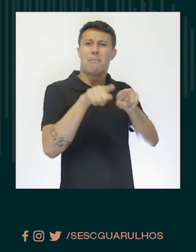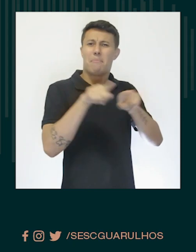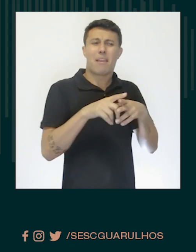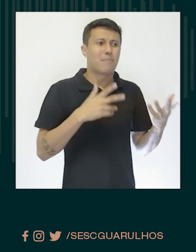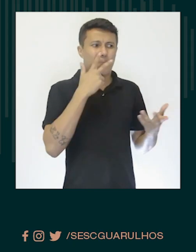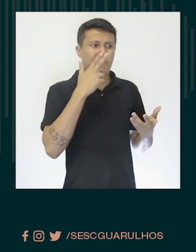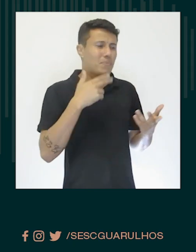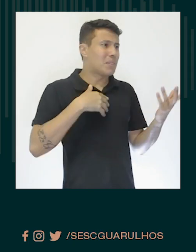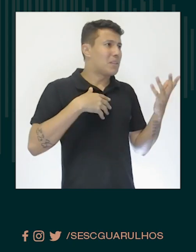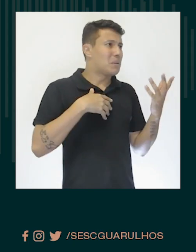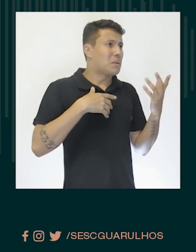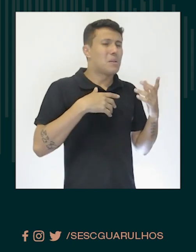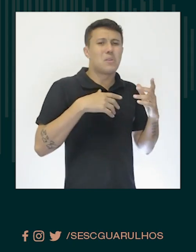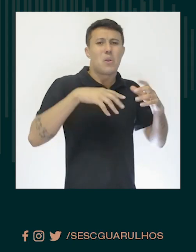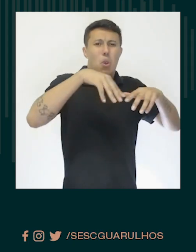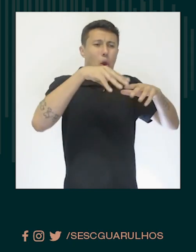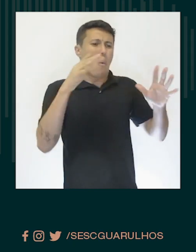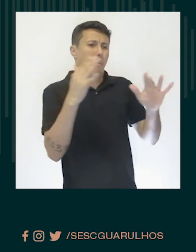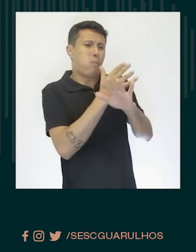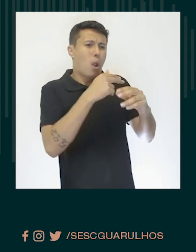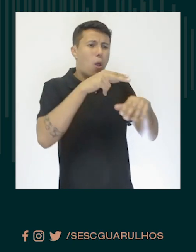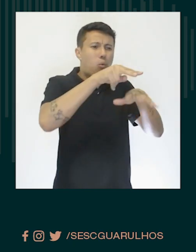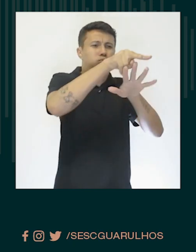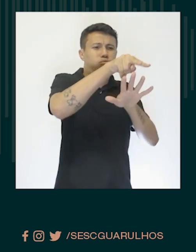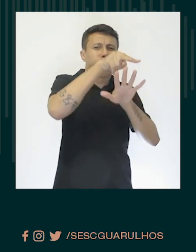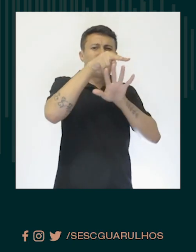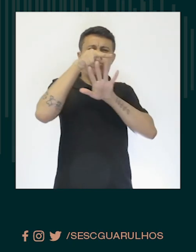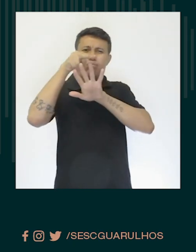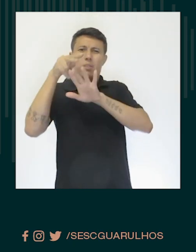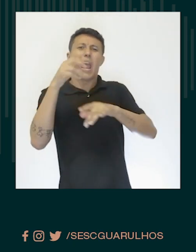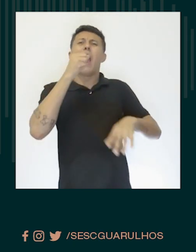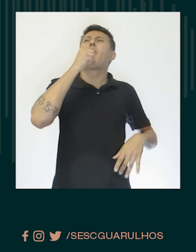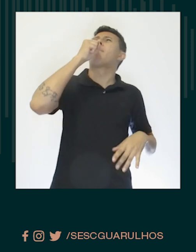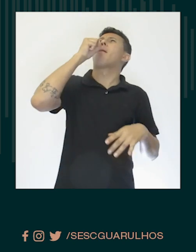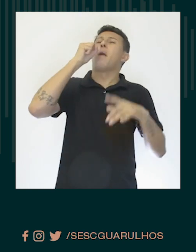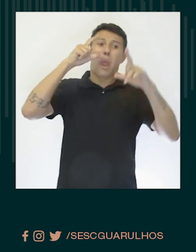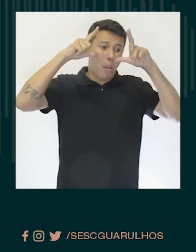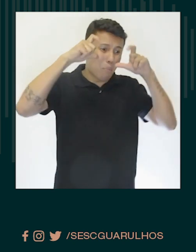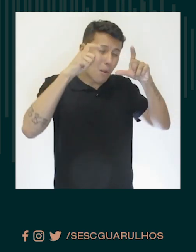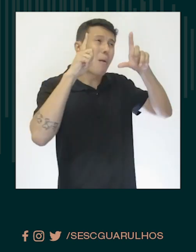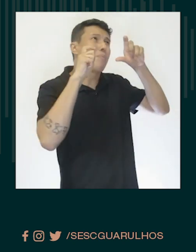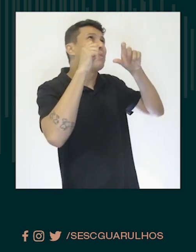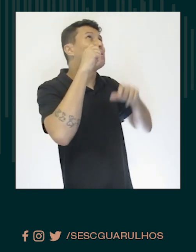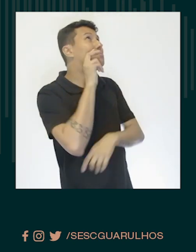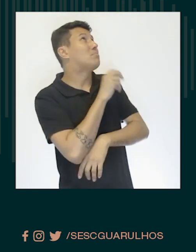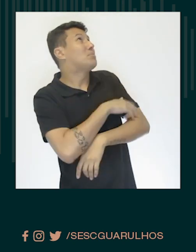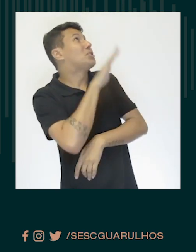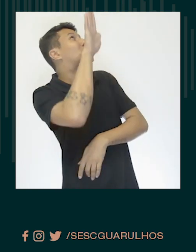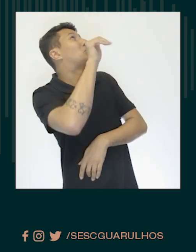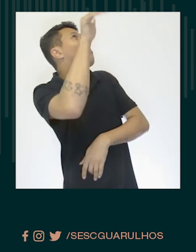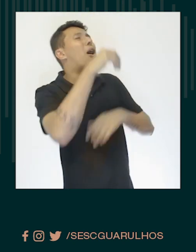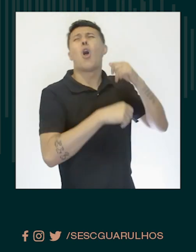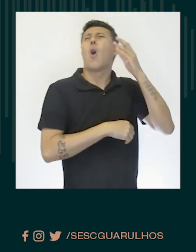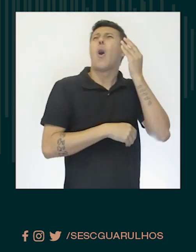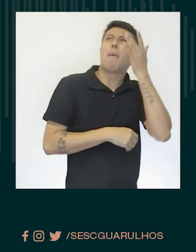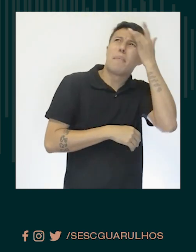público, assim, e ele tá com o microfone, e tem uma mina do lado, assim, filmando ele, e tem outro cara se protegendo, porque ele tá com